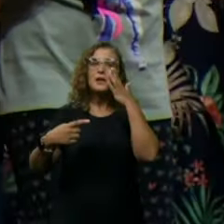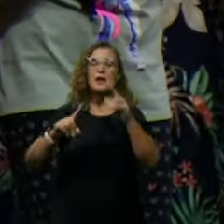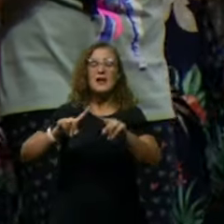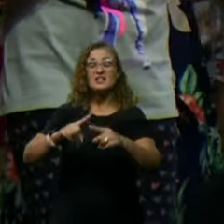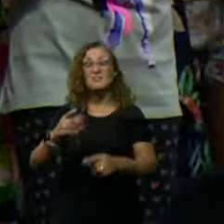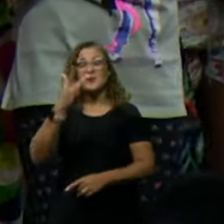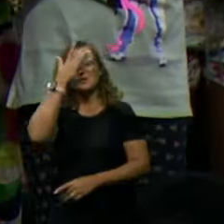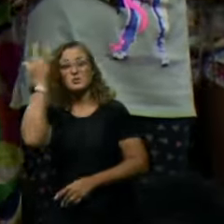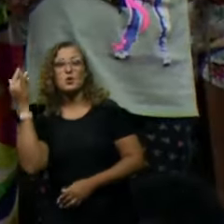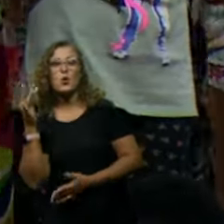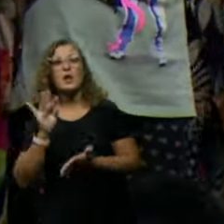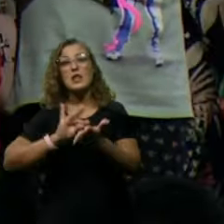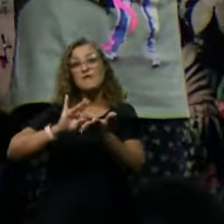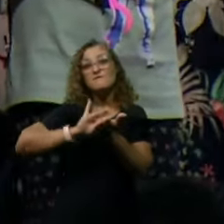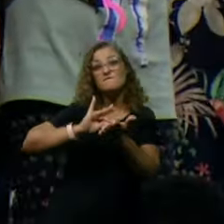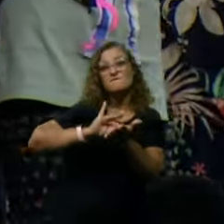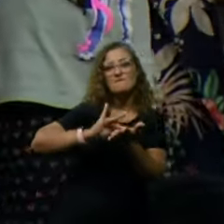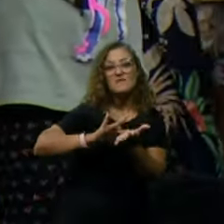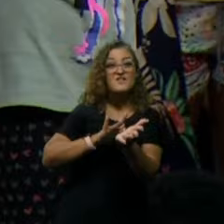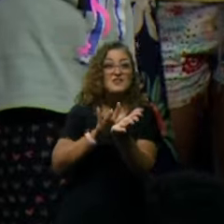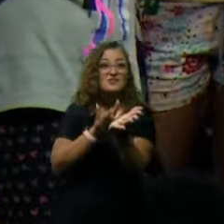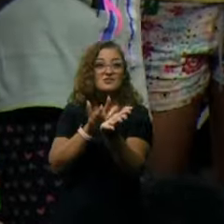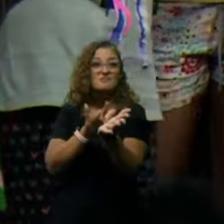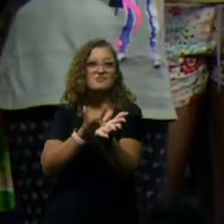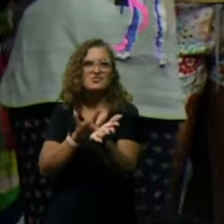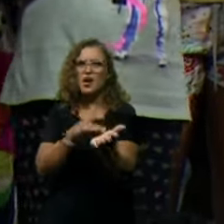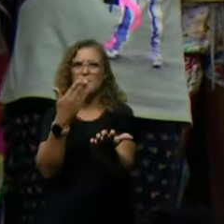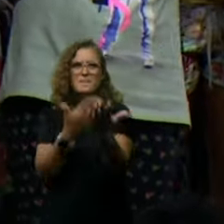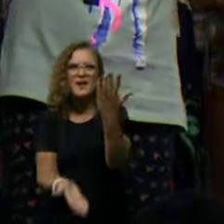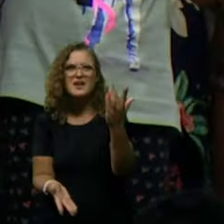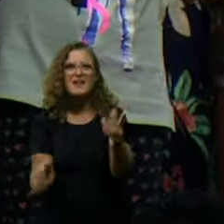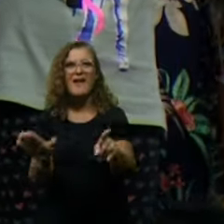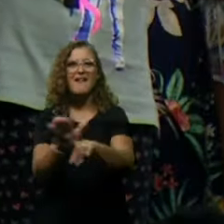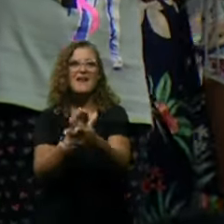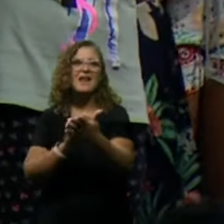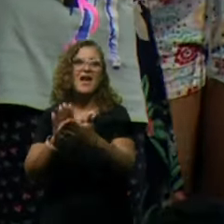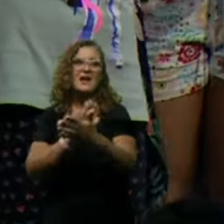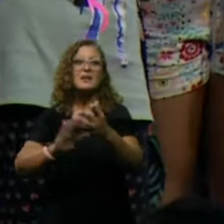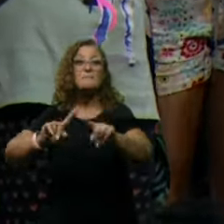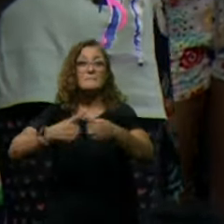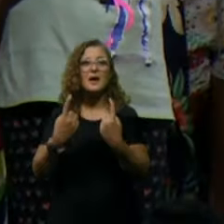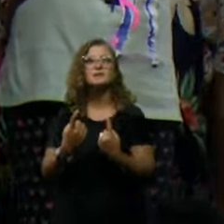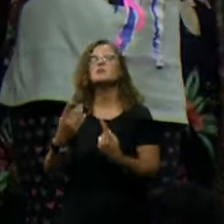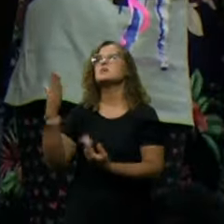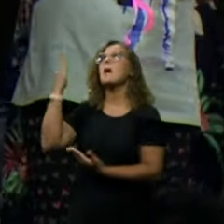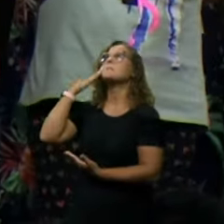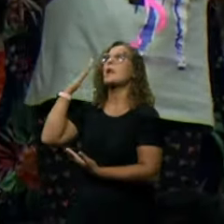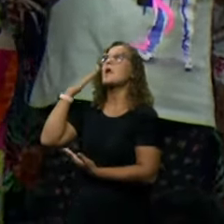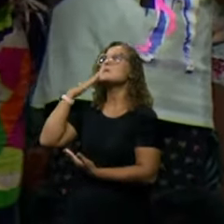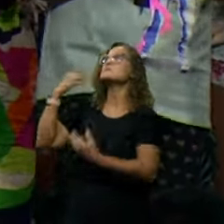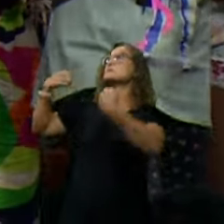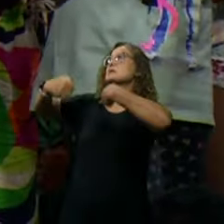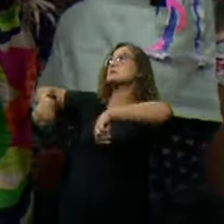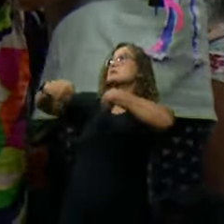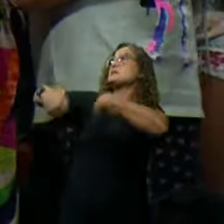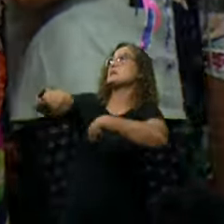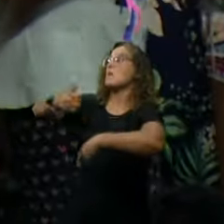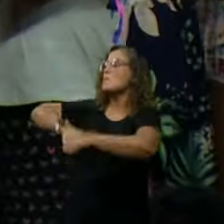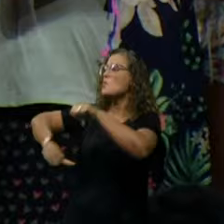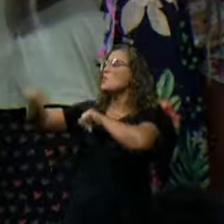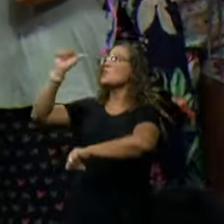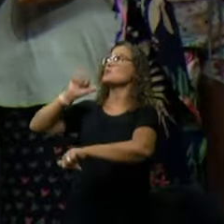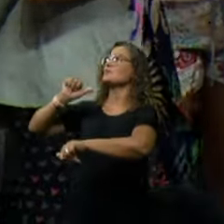não perderão mas na verdade é que nós hoje estamos aqui para reconhecer o que precisamos